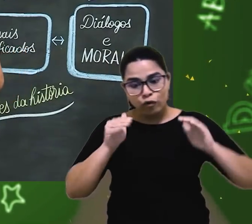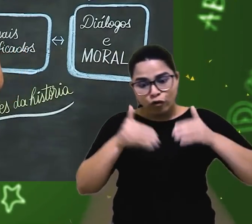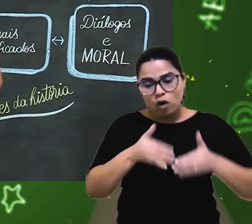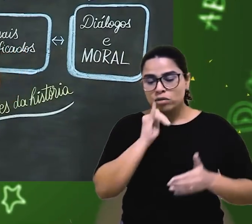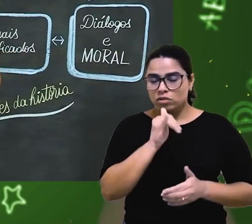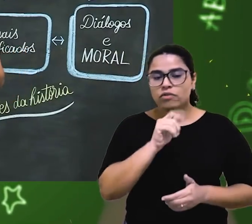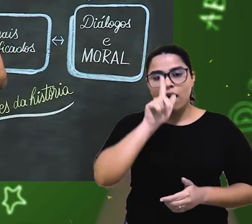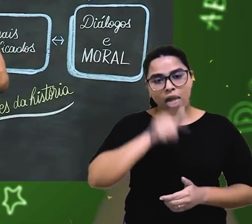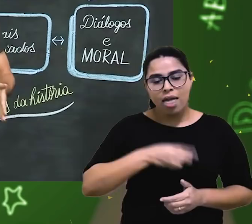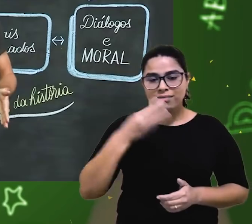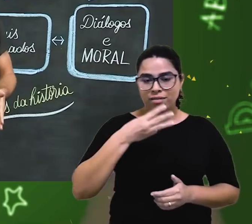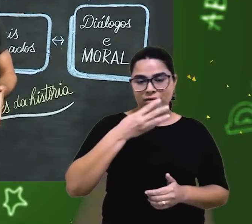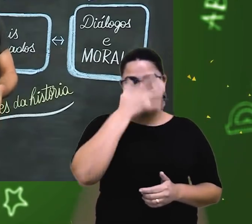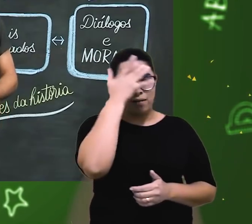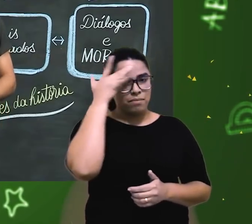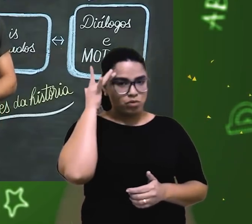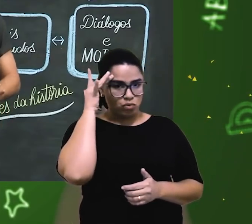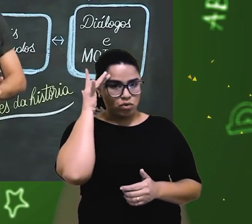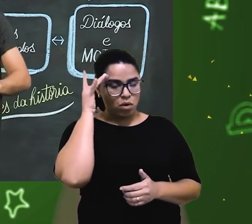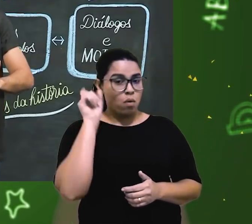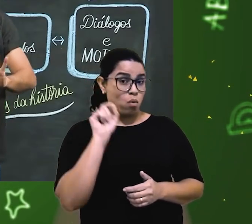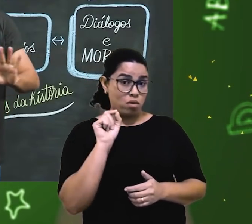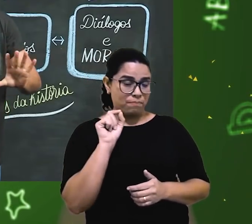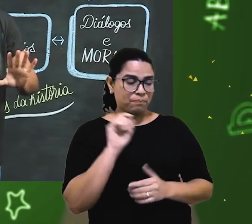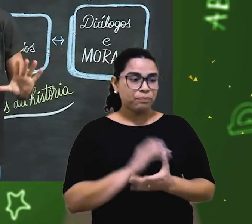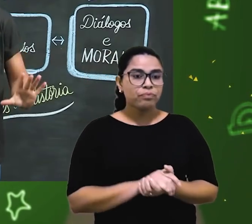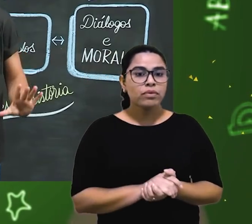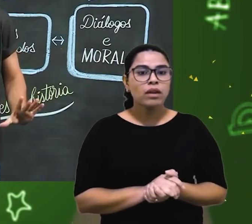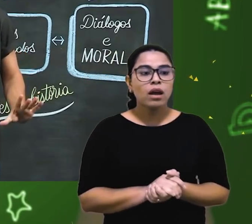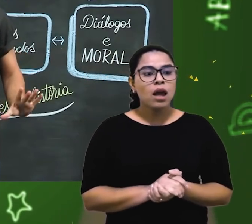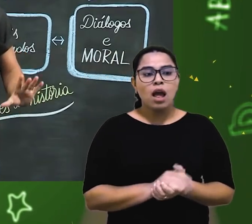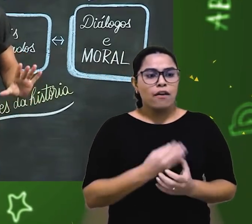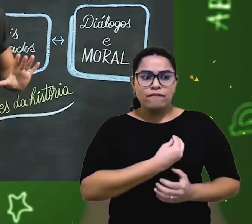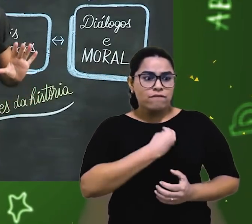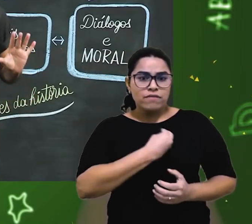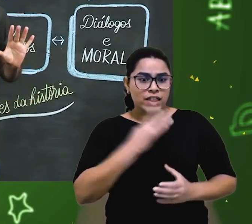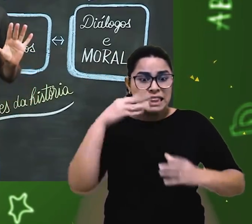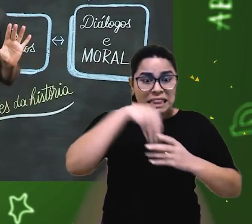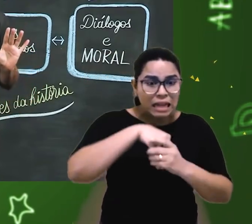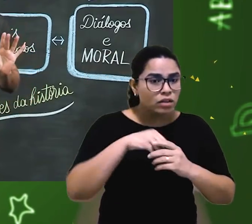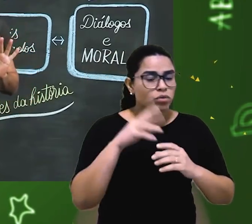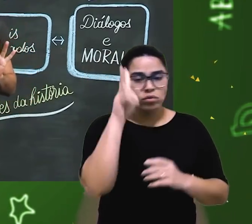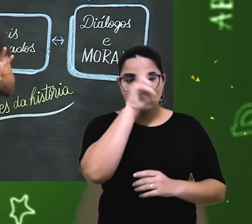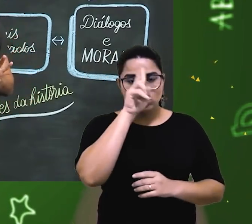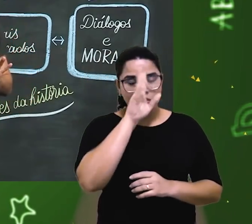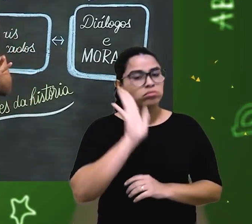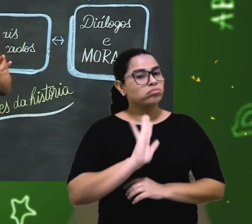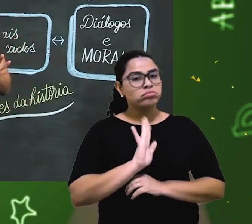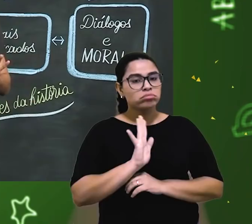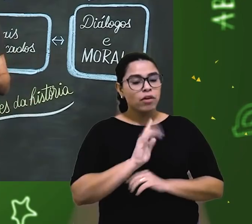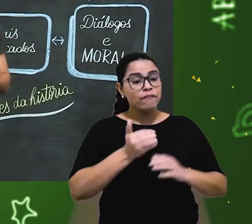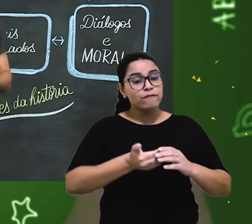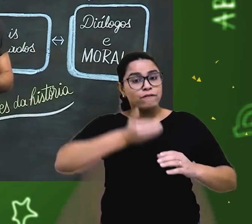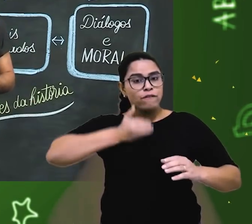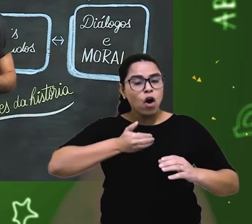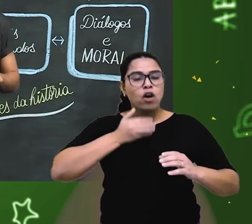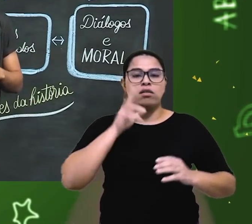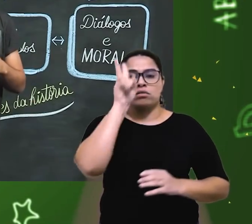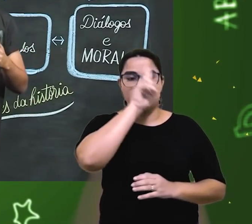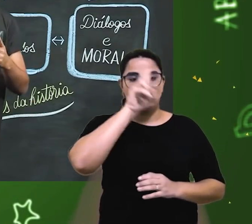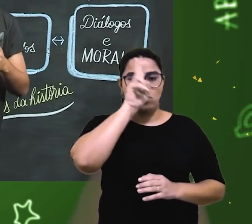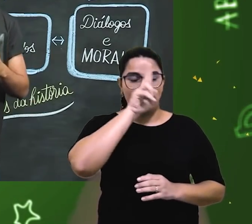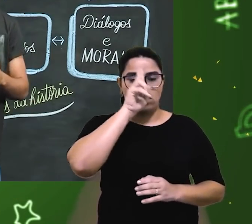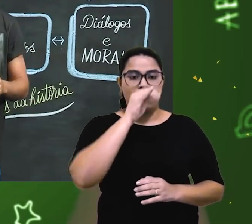ou seja, o personagem ele não vive aquela história, ele está assistindo, é como se ele estivesse acompanhando de fora aquele acontecimento. Um